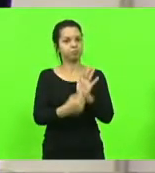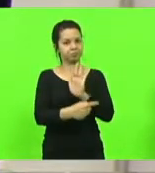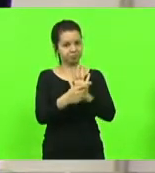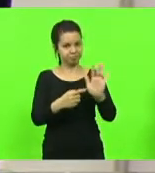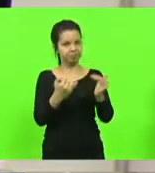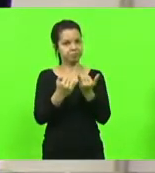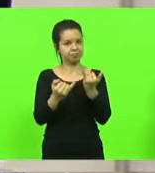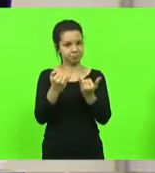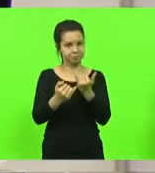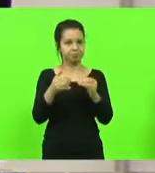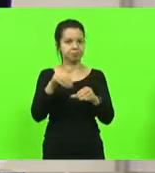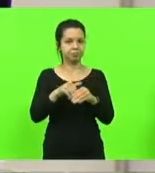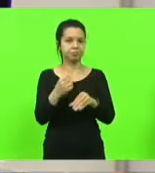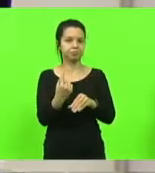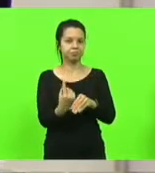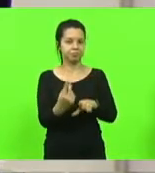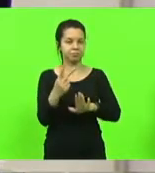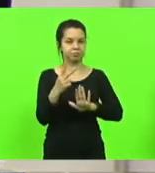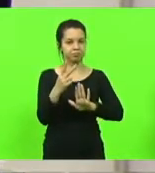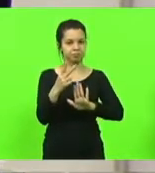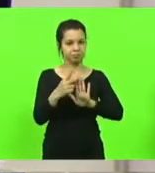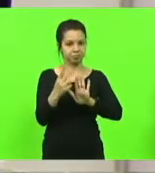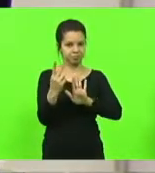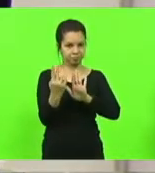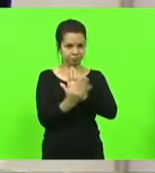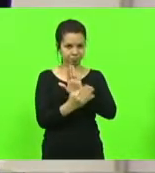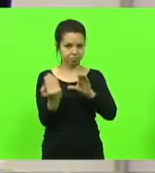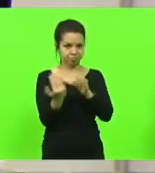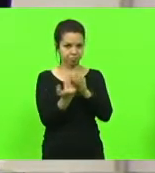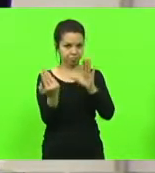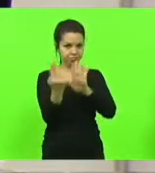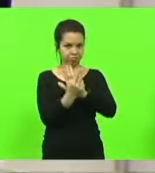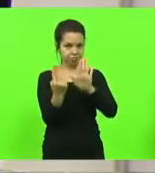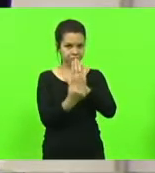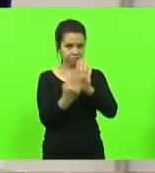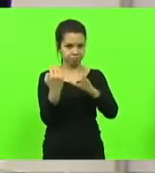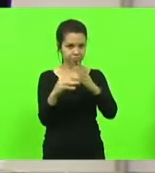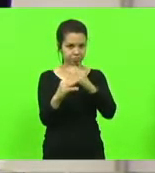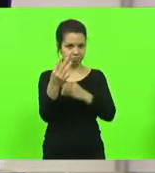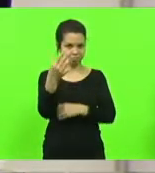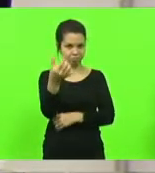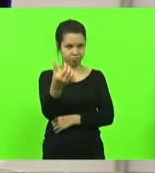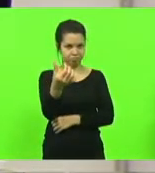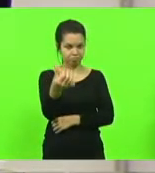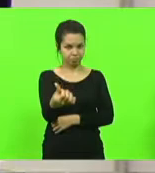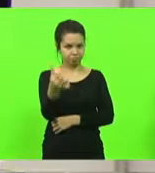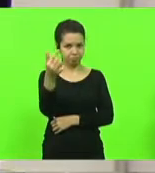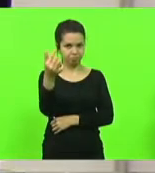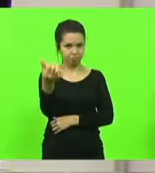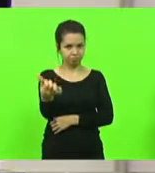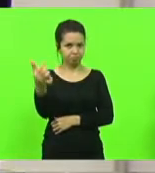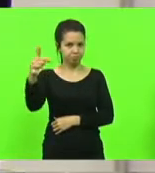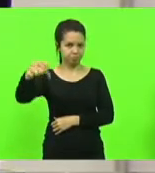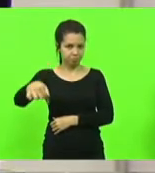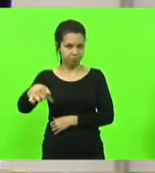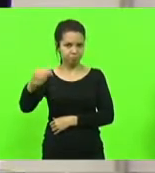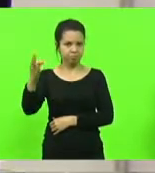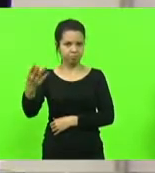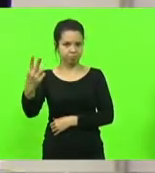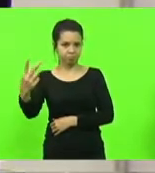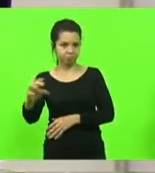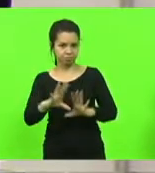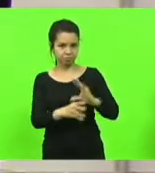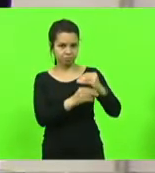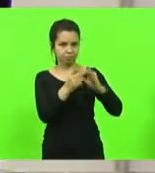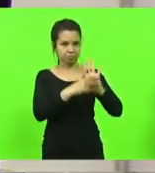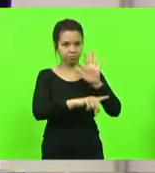turno único pelo processo nominal encaminhado pela mensagem 767 de 2021, aposto ao projeto